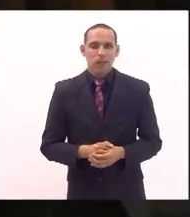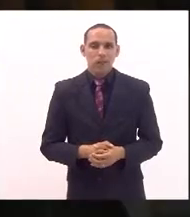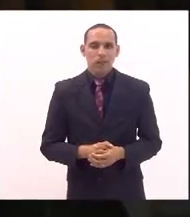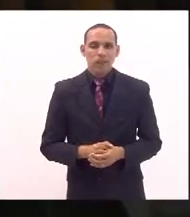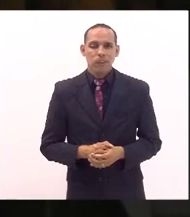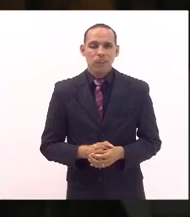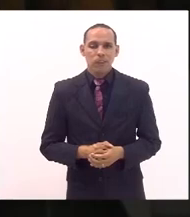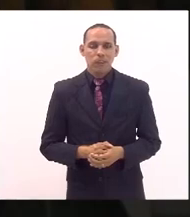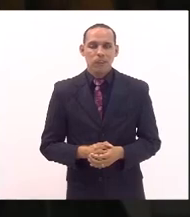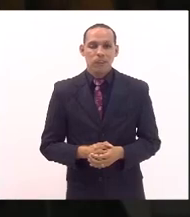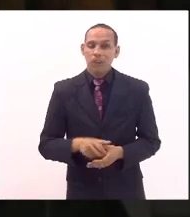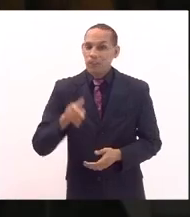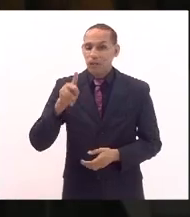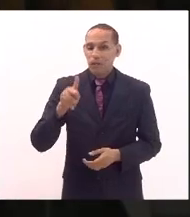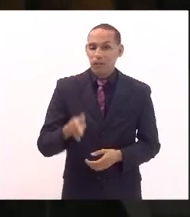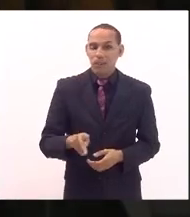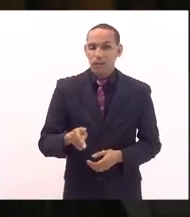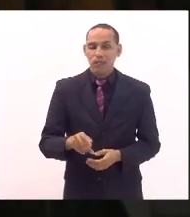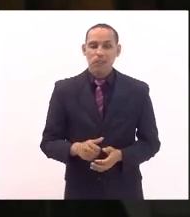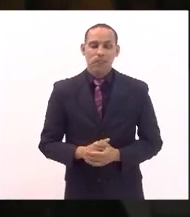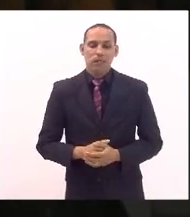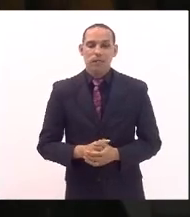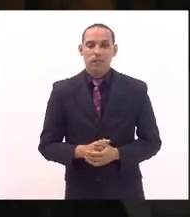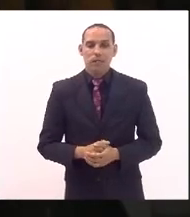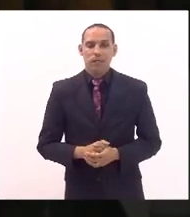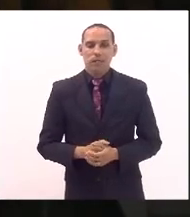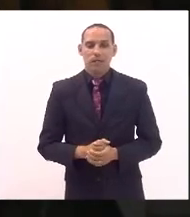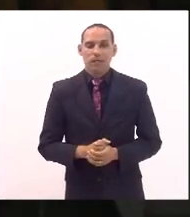a senhora presidente